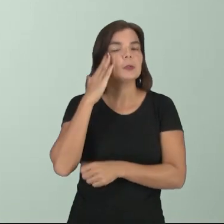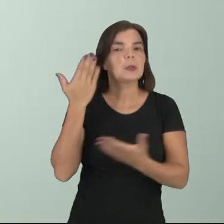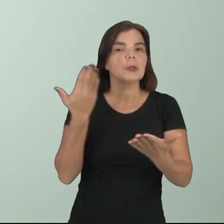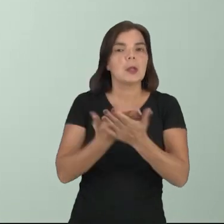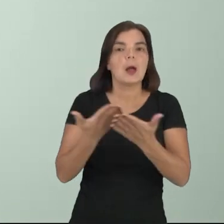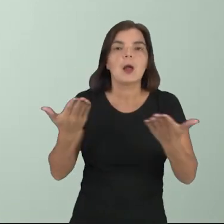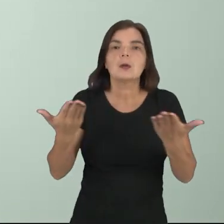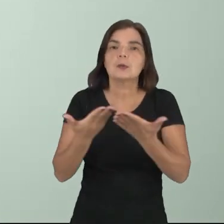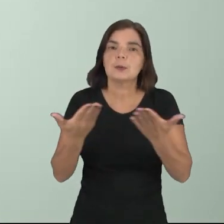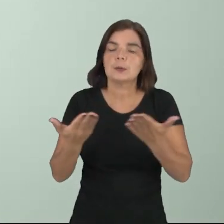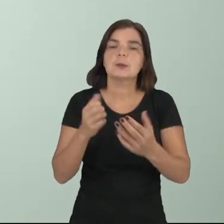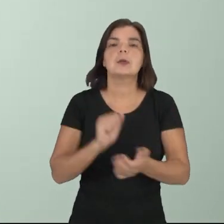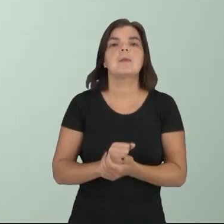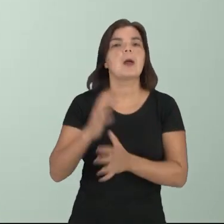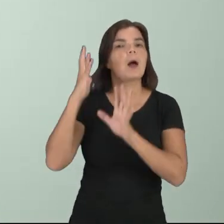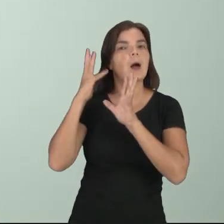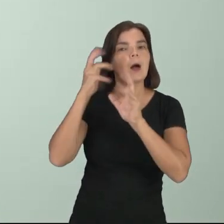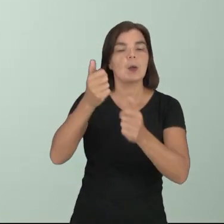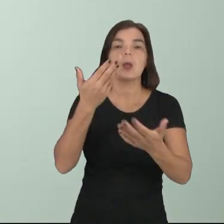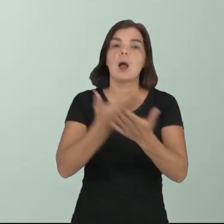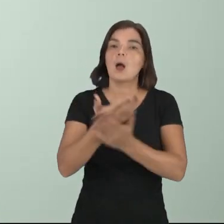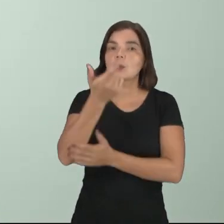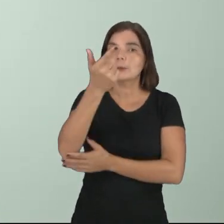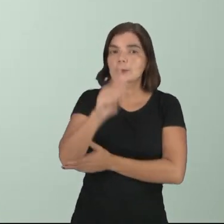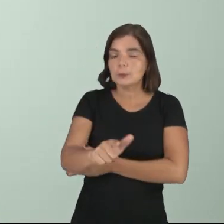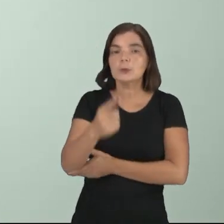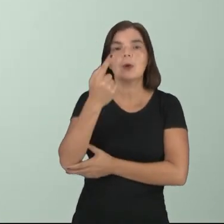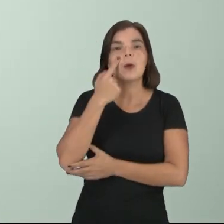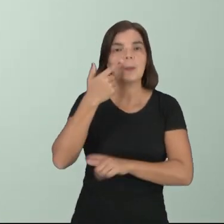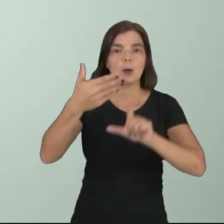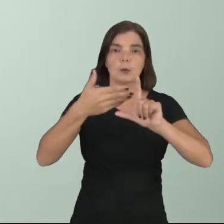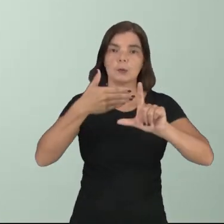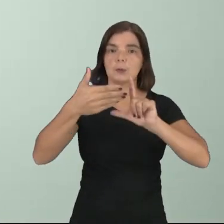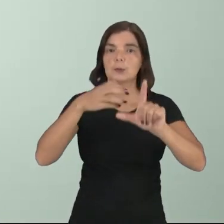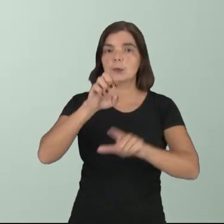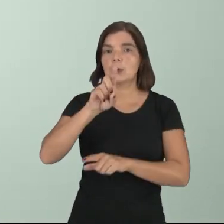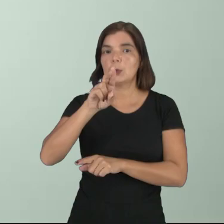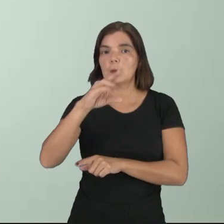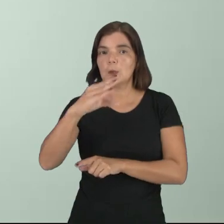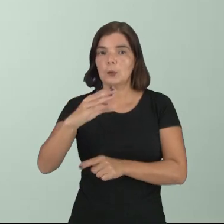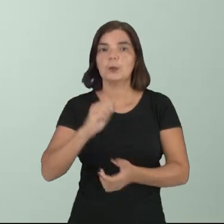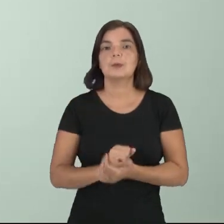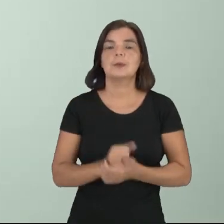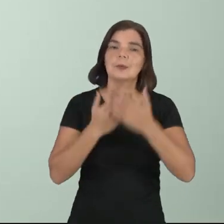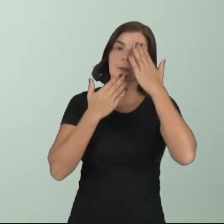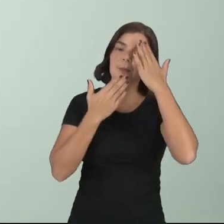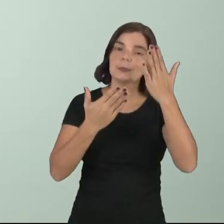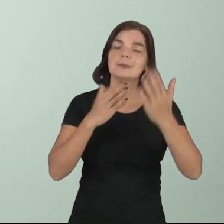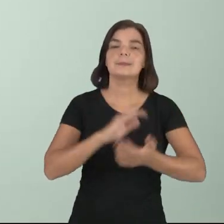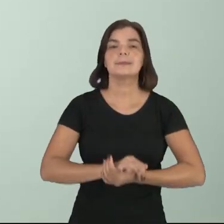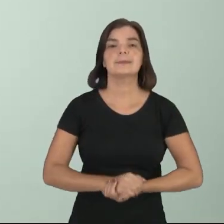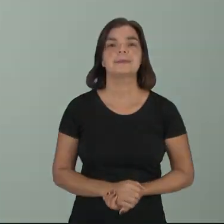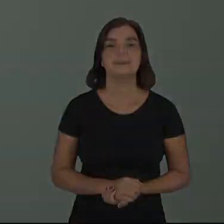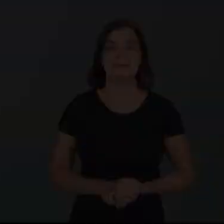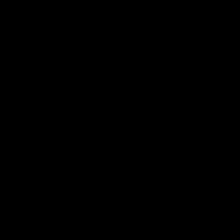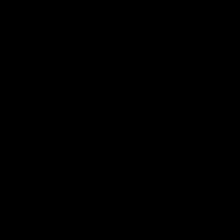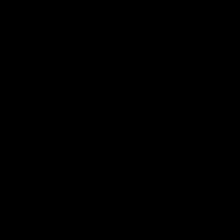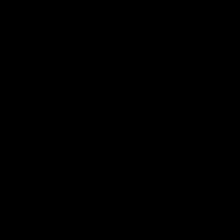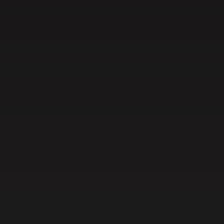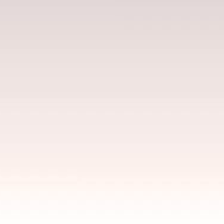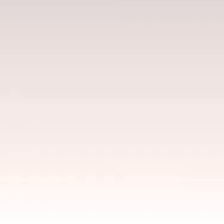entendido nossa aula de hoje. E para rever essa aula novamente, acessem o portal EduqueAcre. Obrigada.